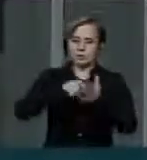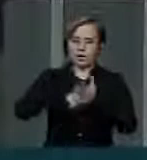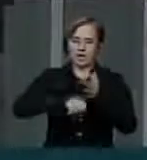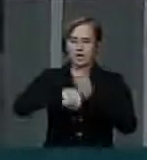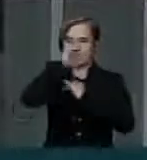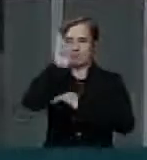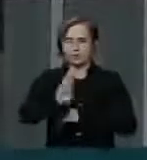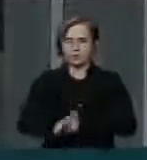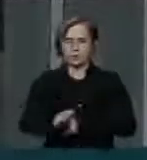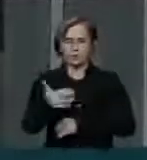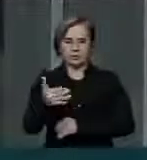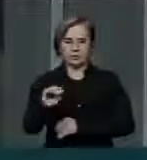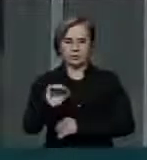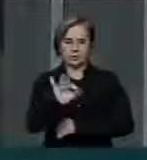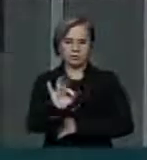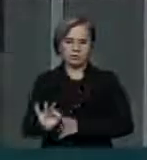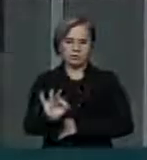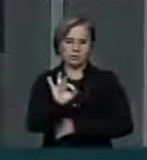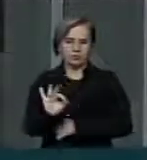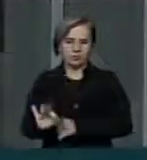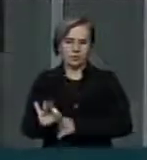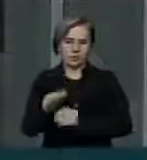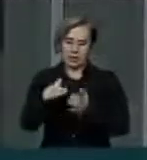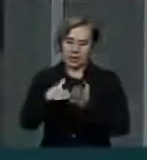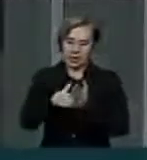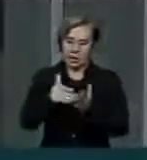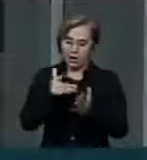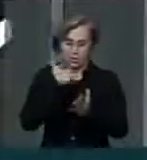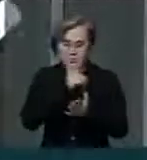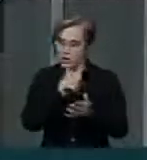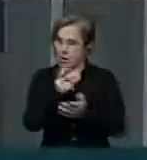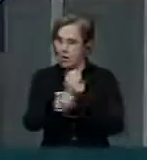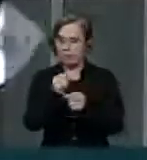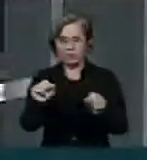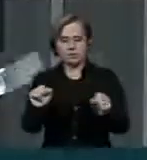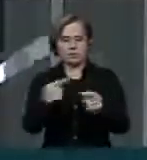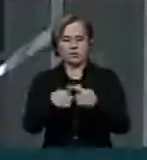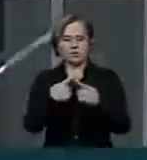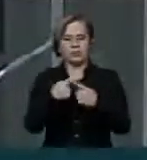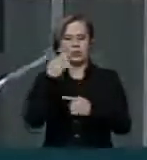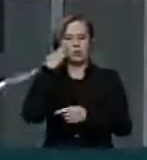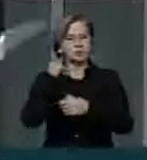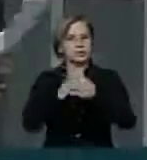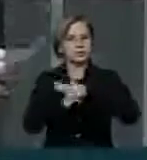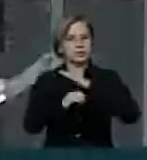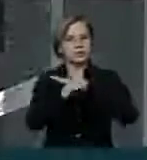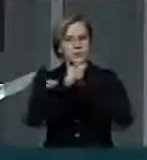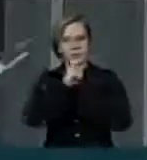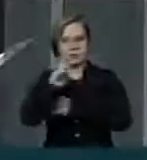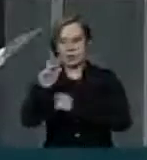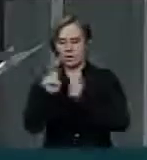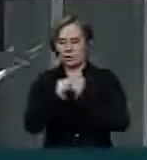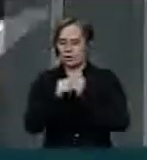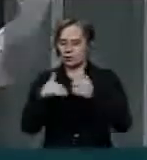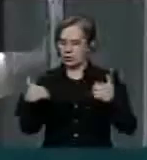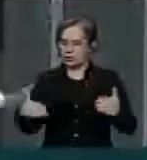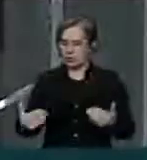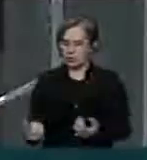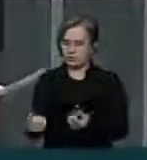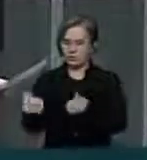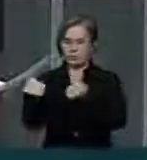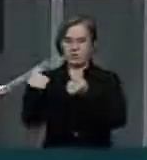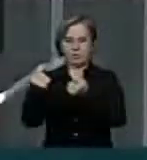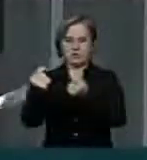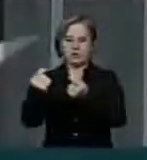10%. E na última hora não fez, porque a gente sabe que a Petrobras, junto com o Ministério da Fazenda, é a mãe